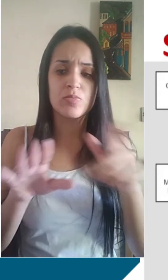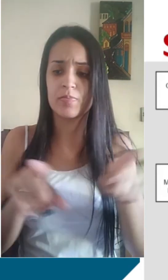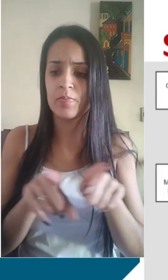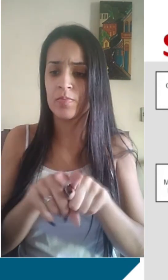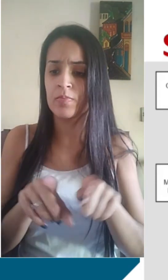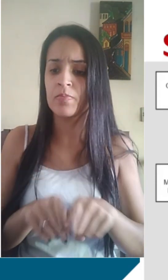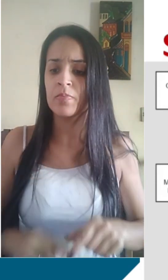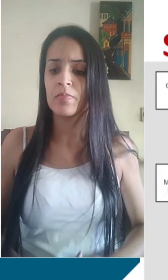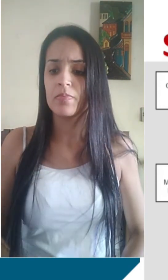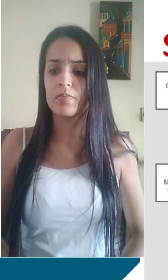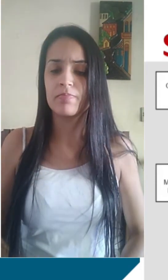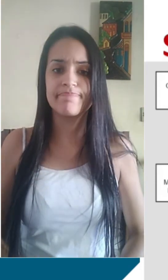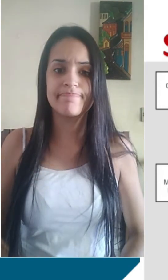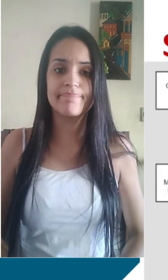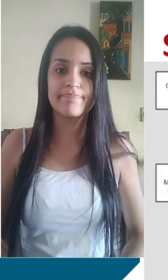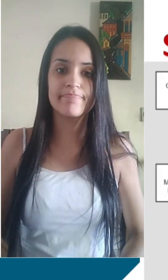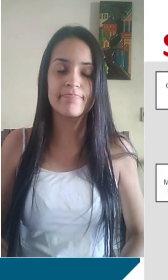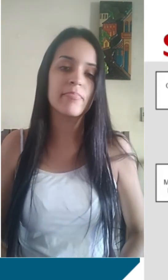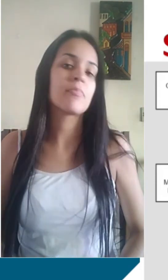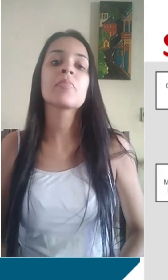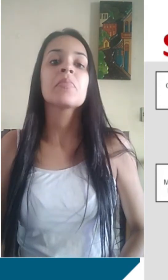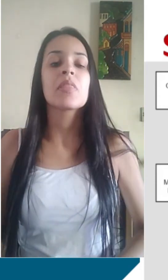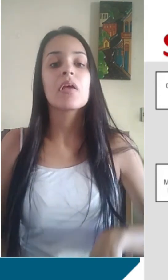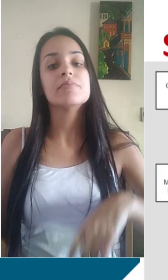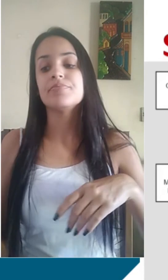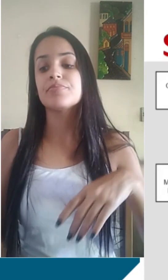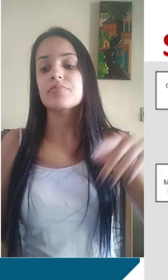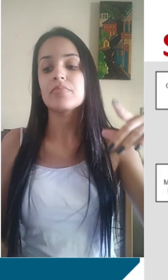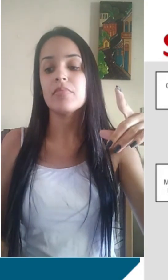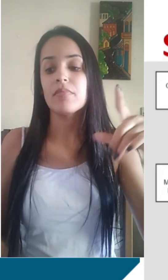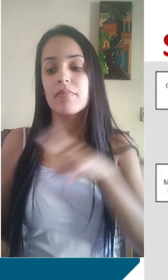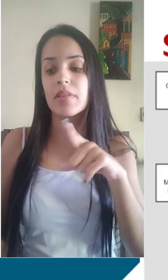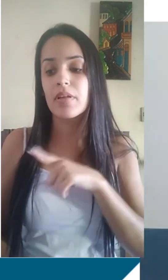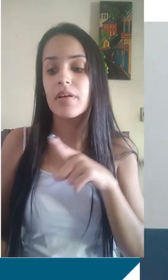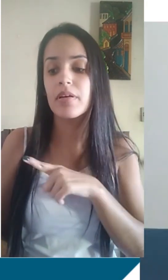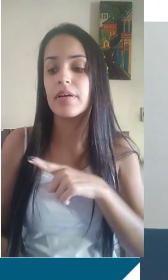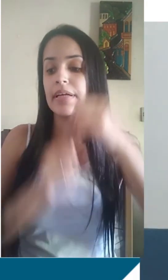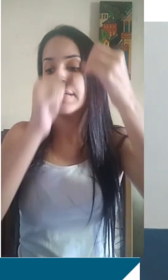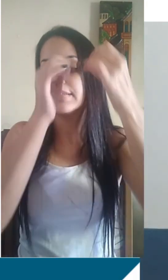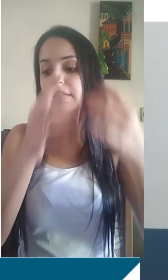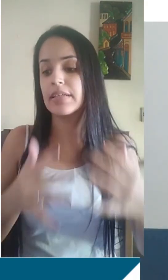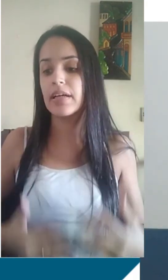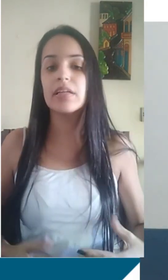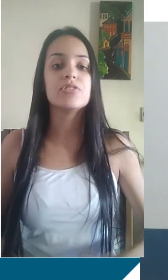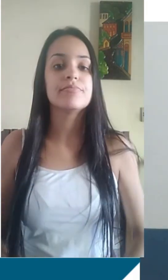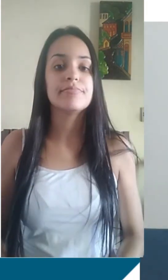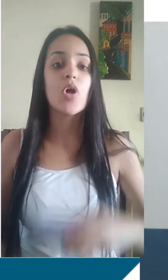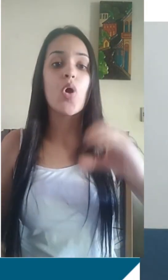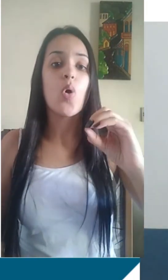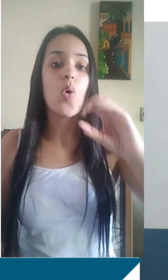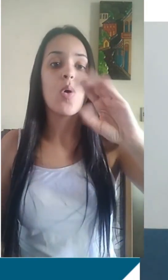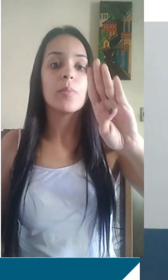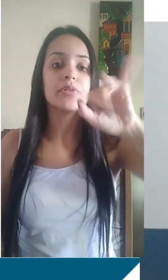clareza, contenção emocional, e atitude de observação. Por hoje é isso.